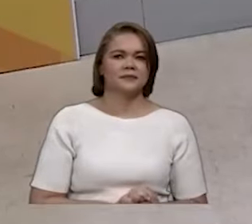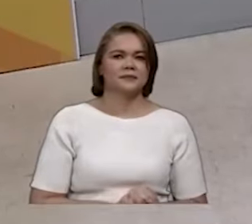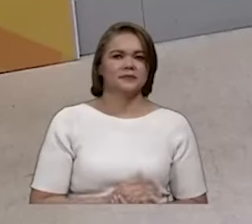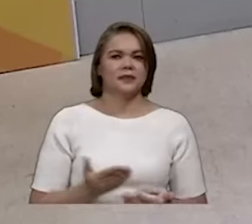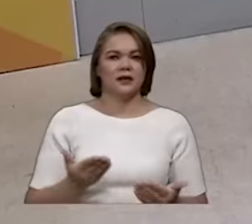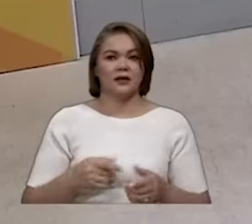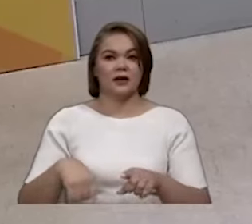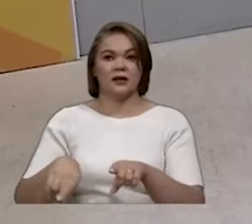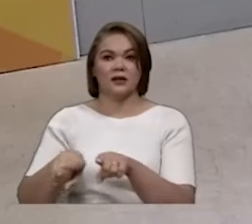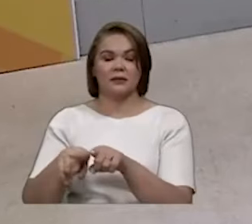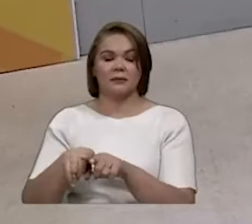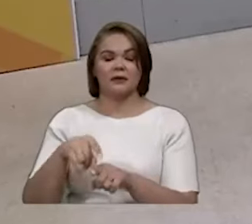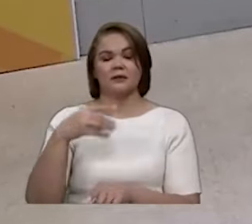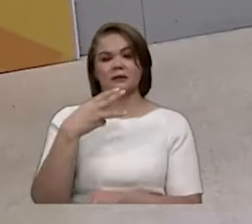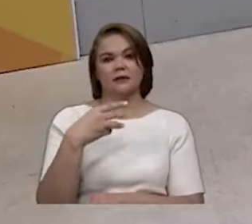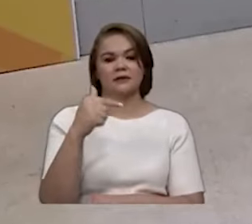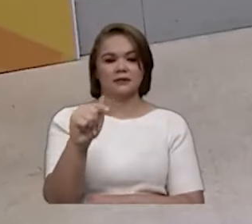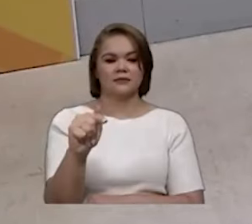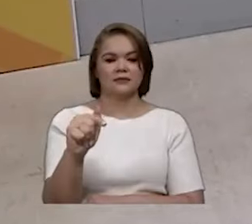marca 37.